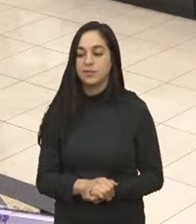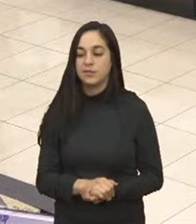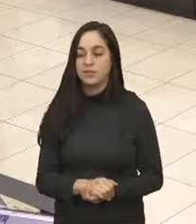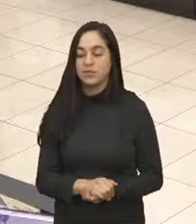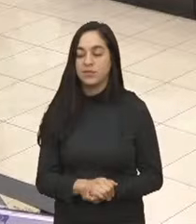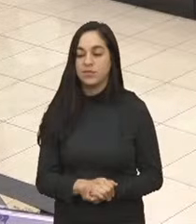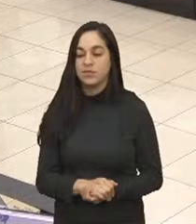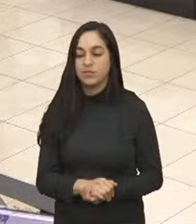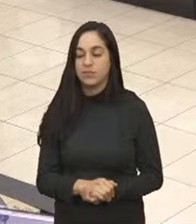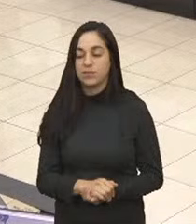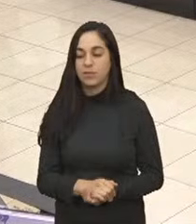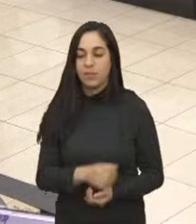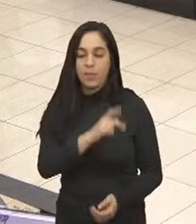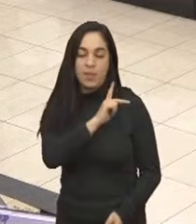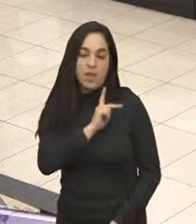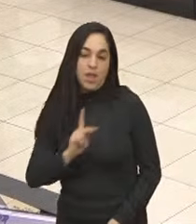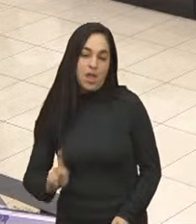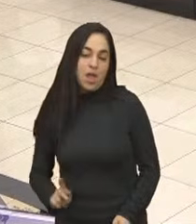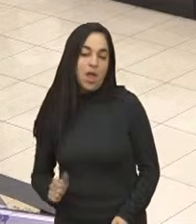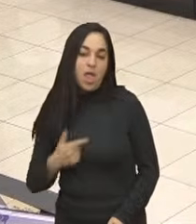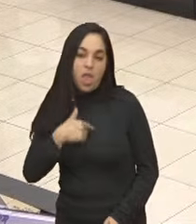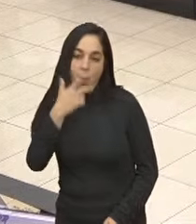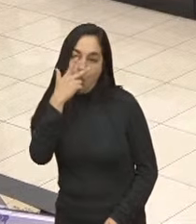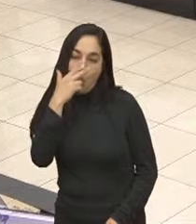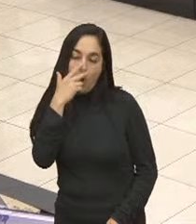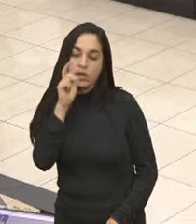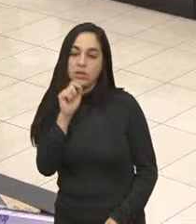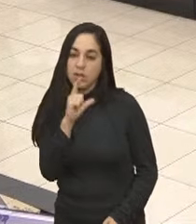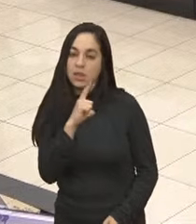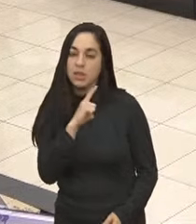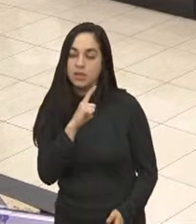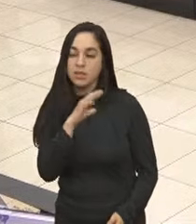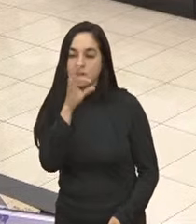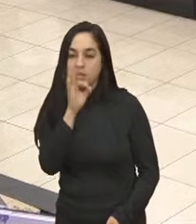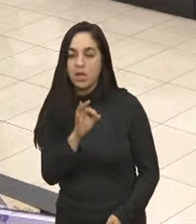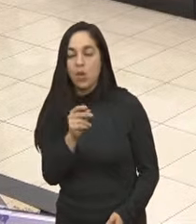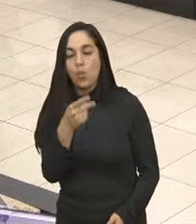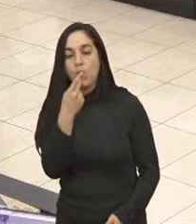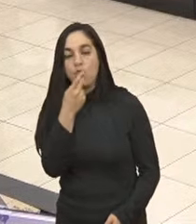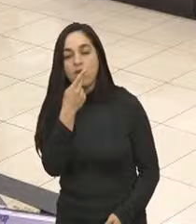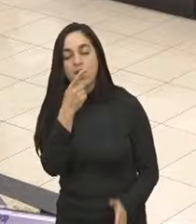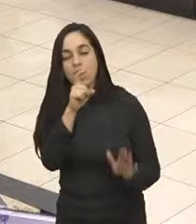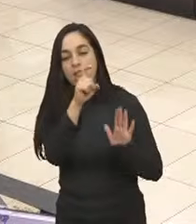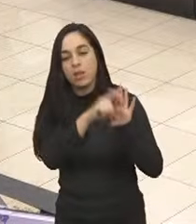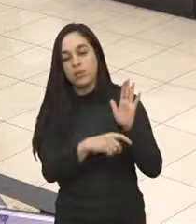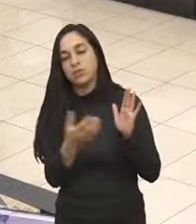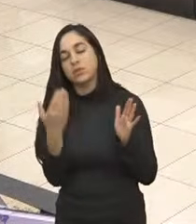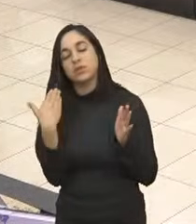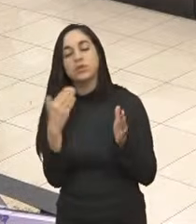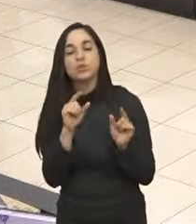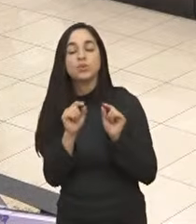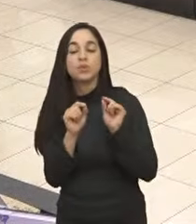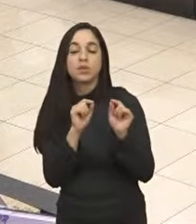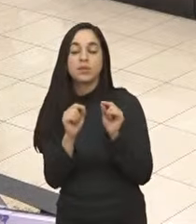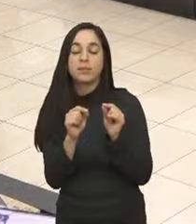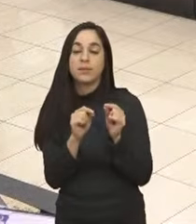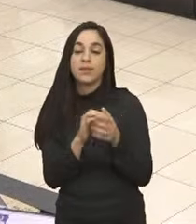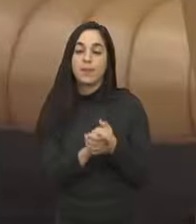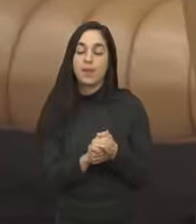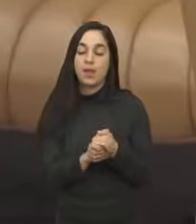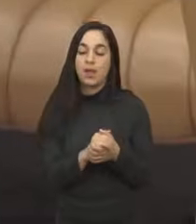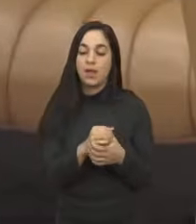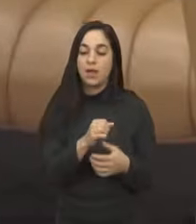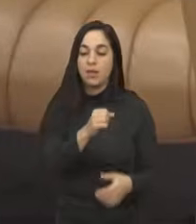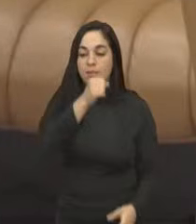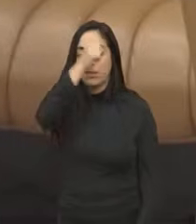Presidente, eu acho que isso se comunica bastante com o que eu falei na votação da reforma tributária mais cedo. A Prefeitura ela tem